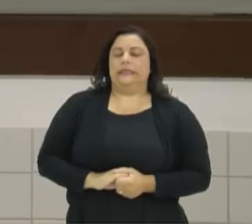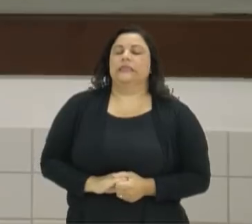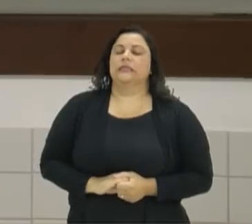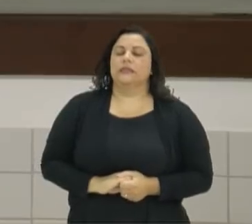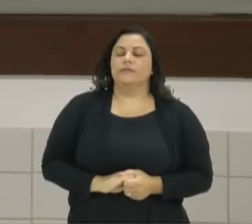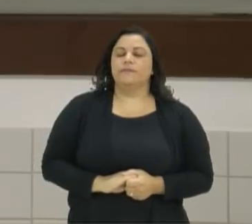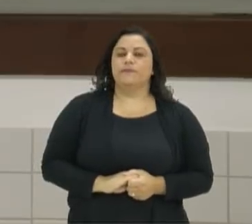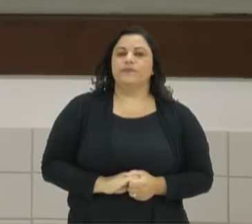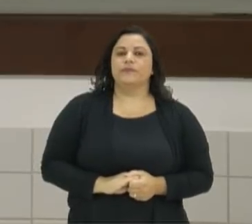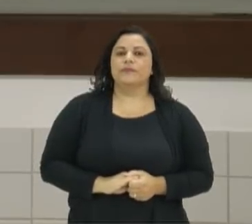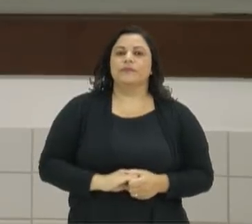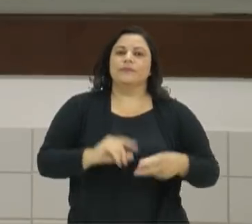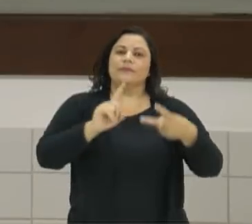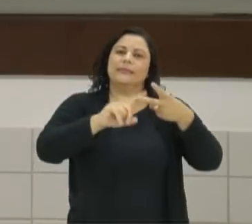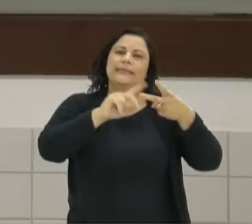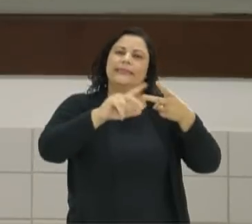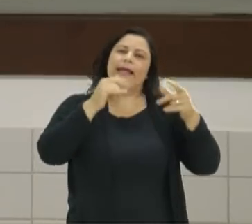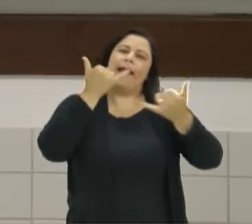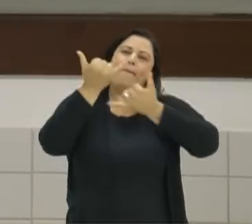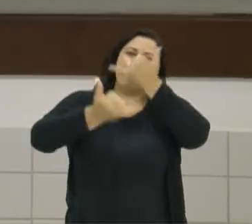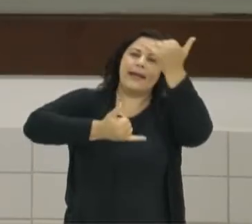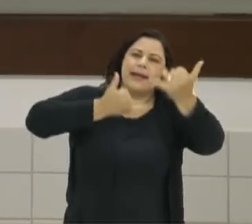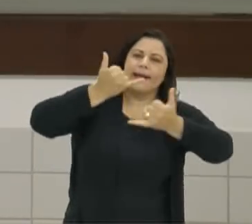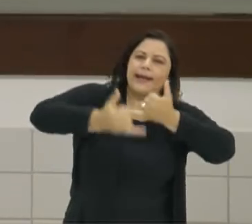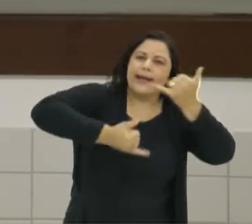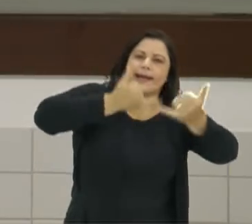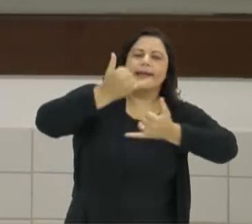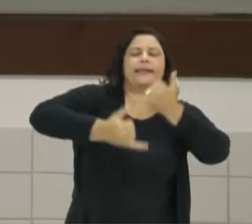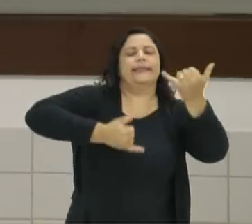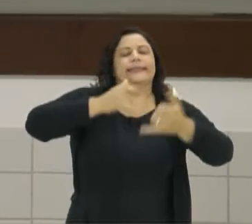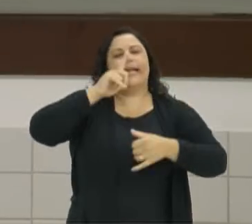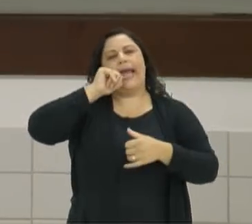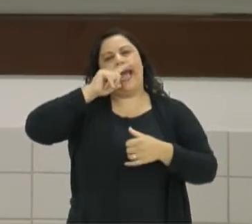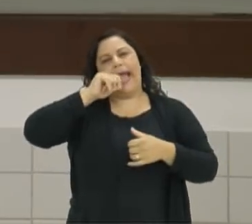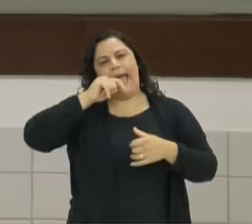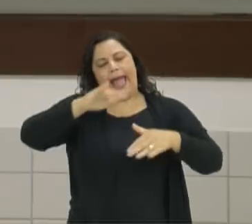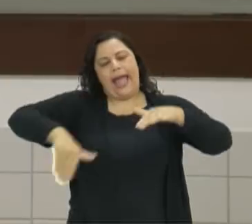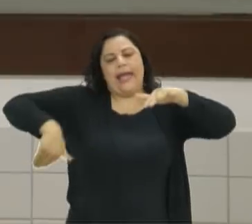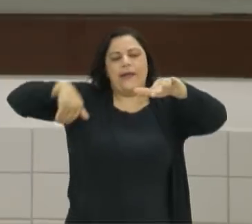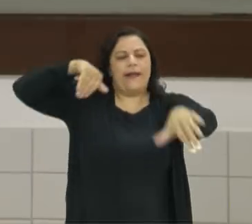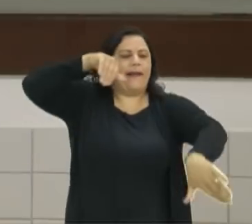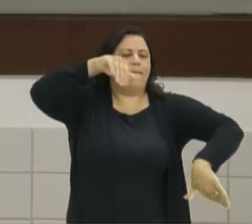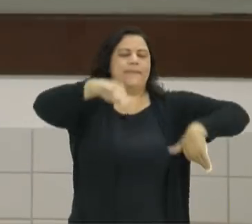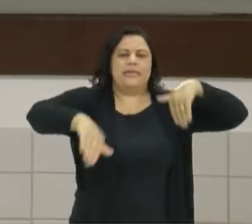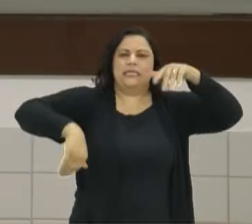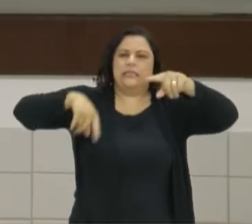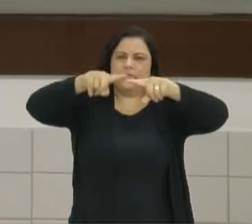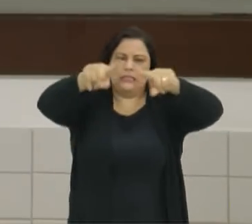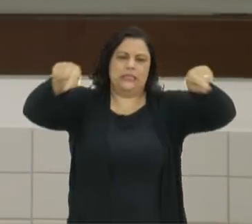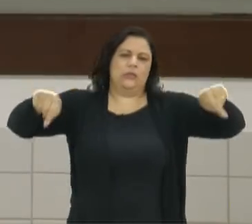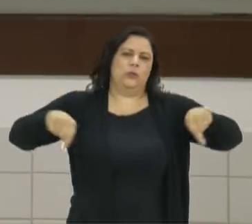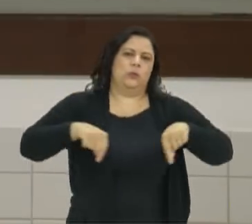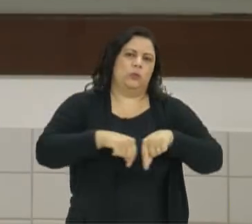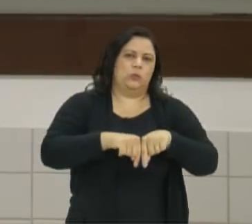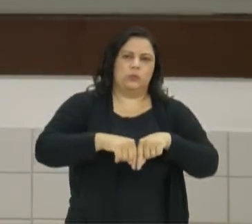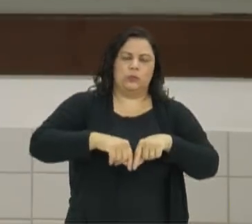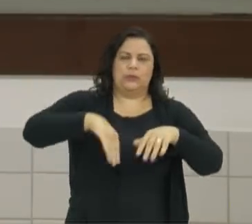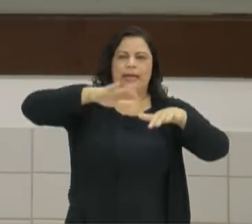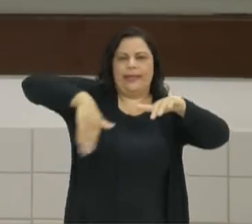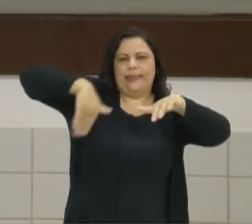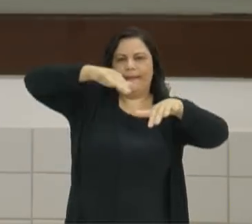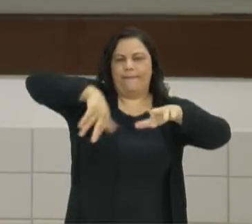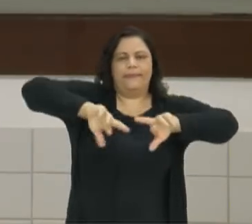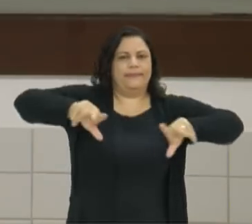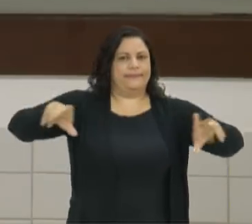Recreativa. Quem não gosta de brincar na água, Na praia, na piscina, num lago, Sempre é gostoso brincar